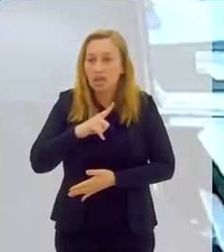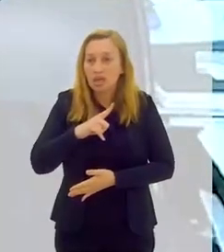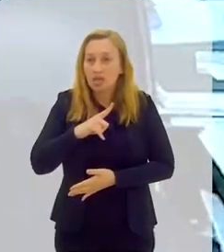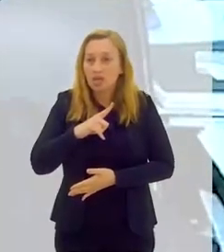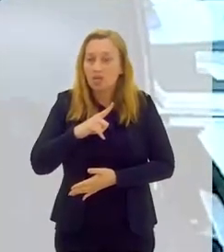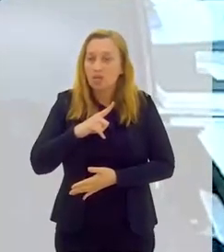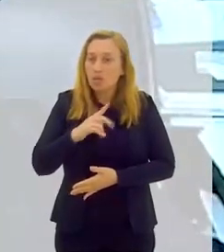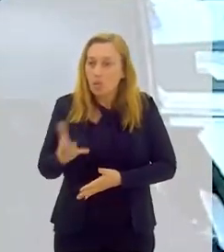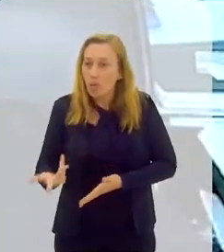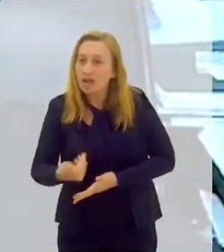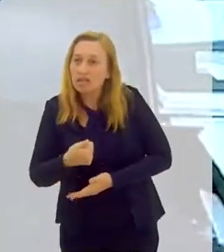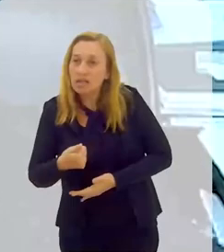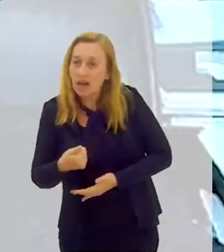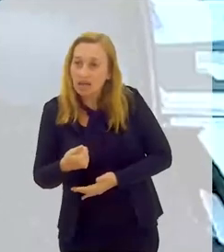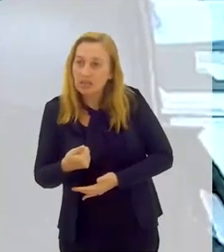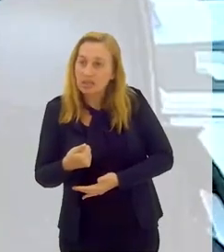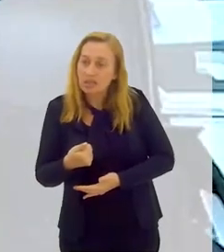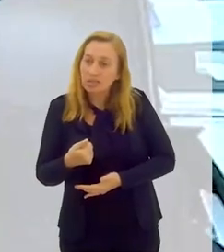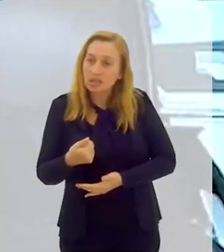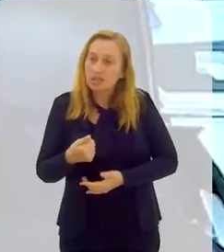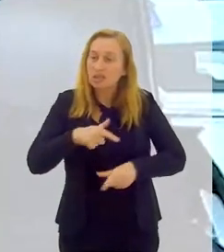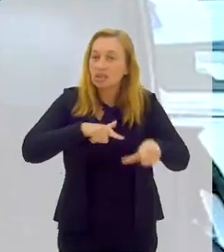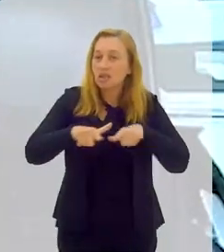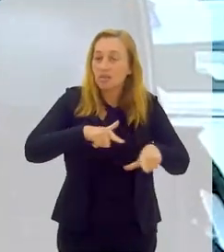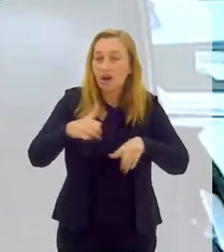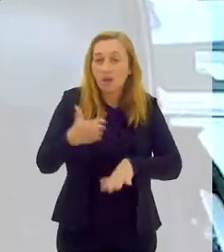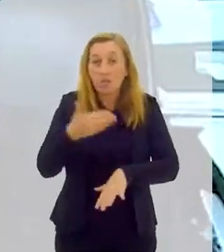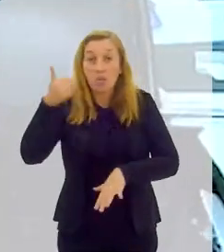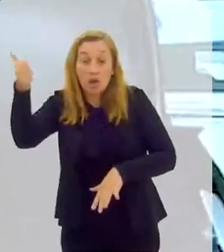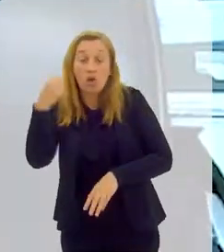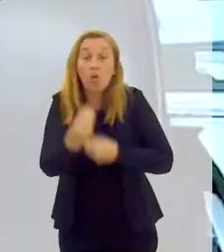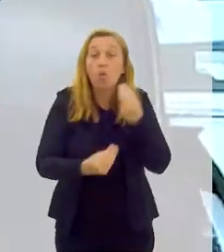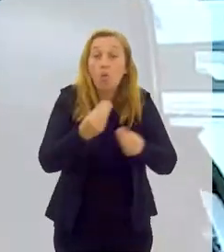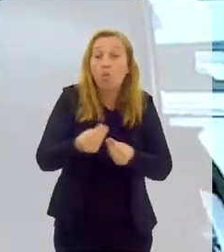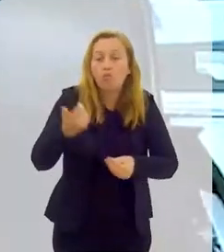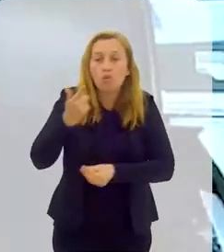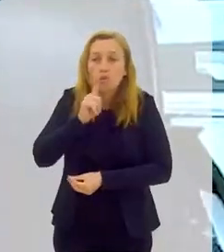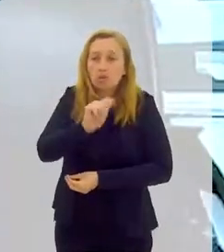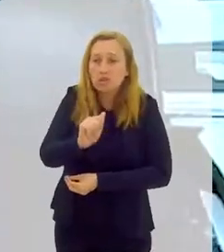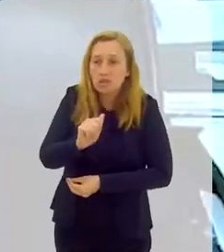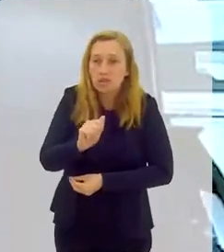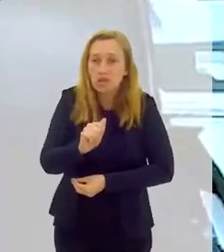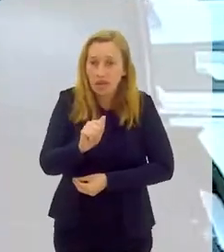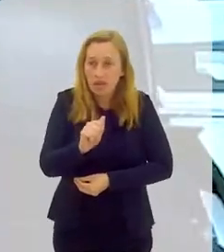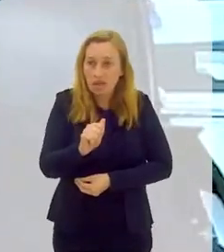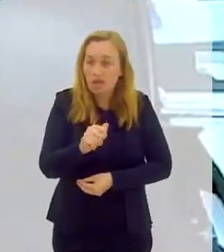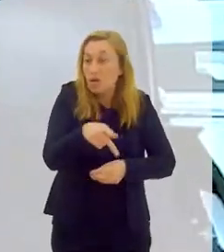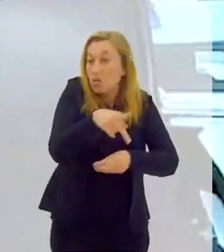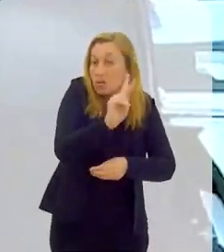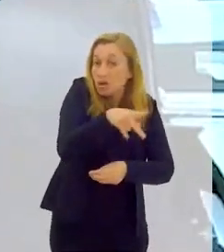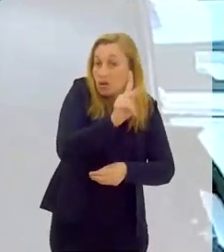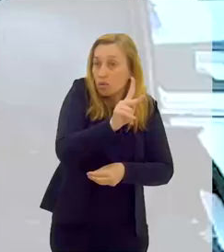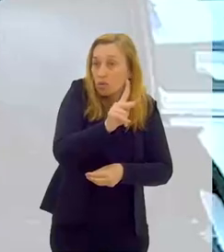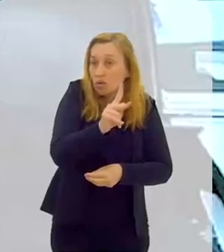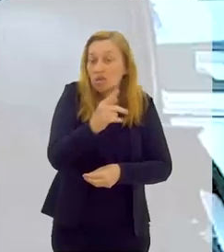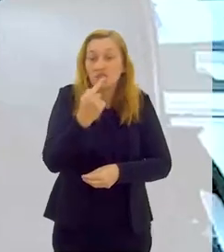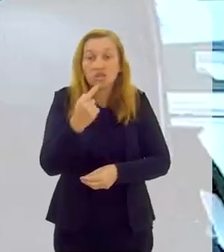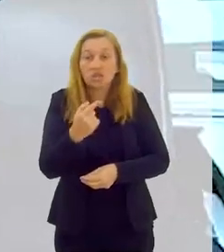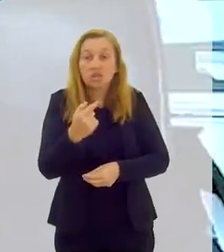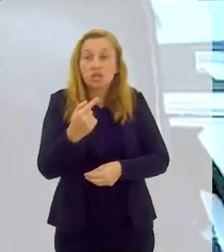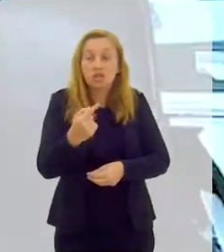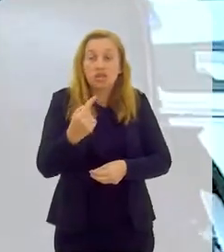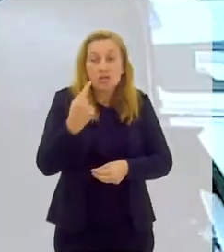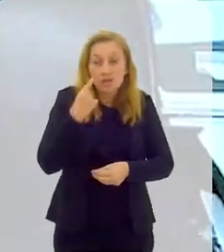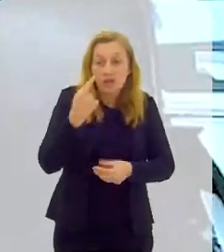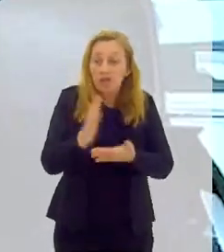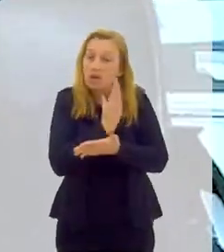uma quantidade, uma eficiência maior dentro desse processo? Como é que a gente consegue, dentro da produção do petróleo, a gente